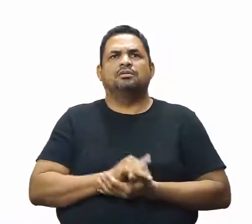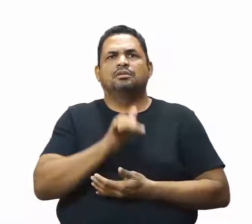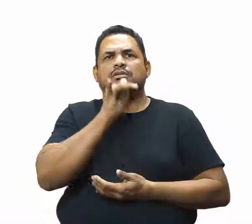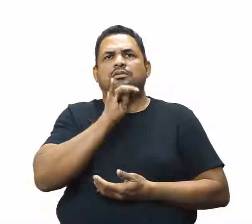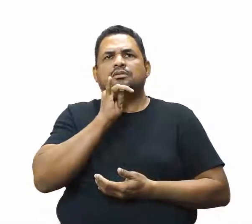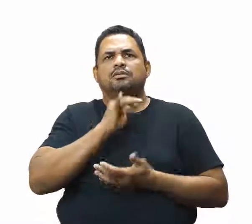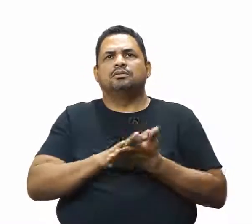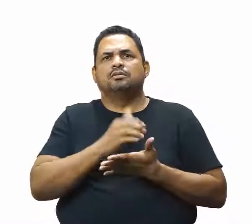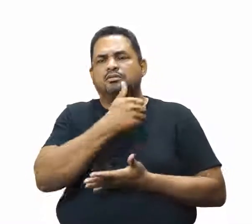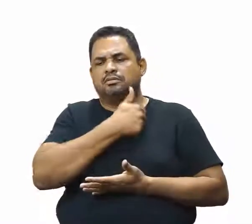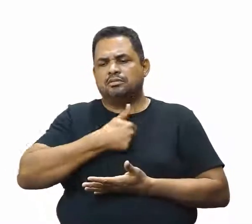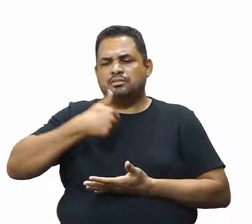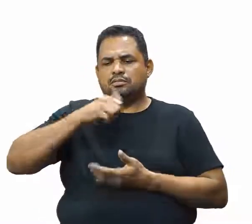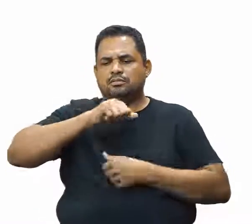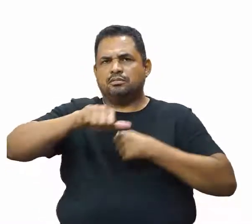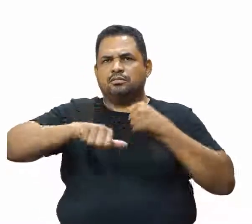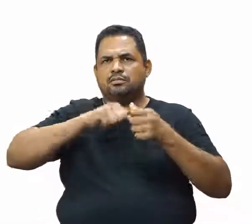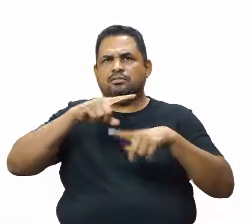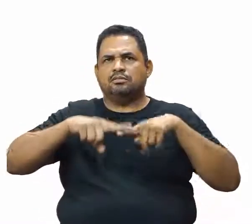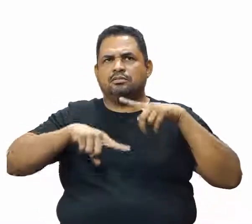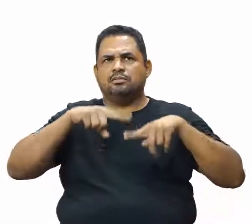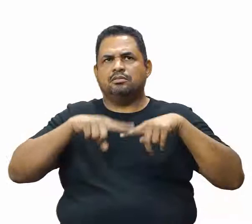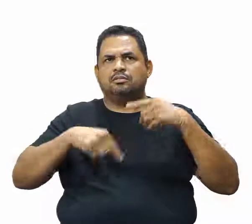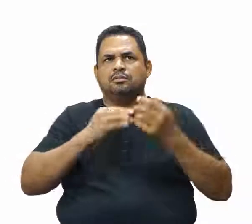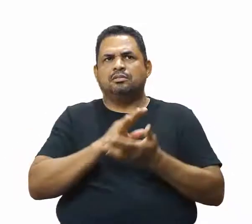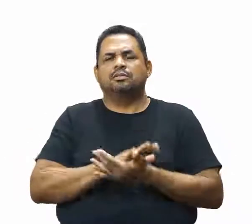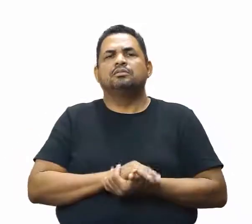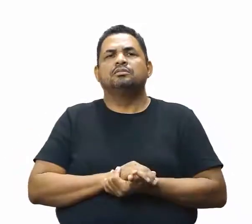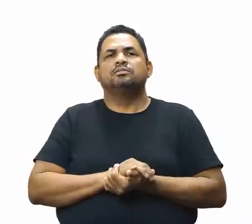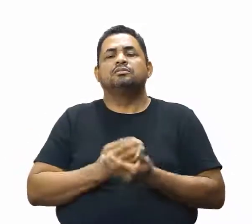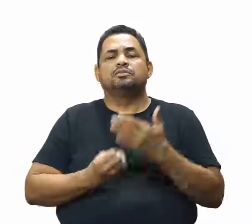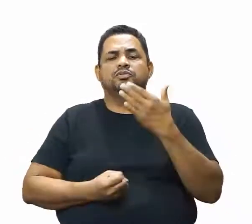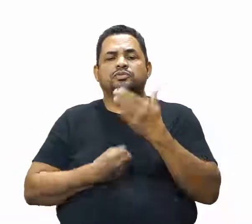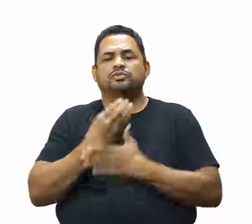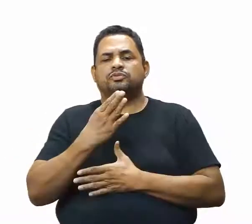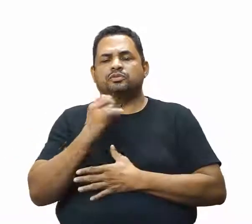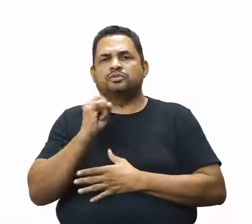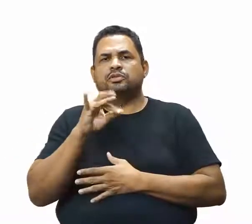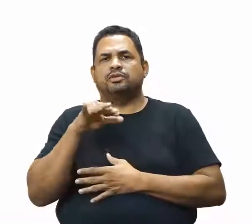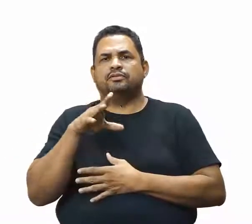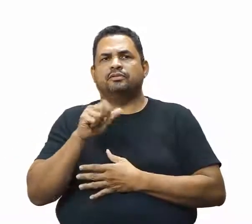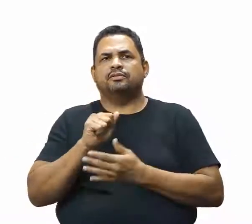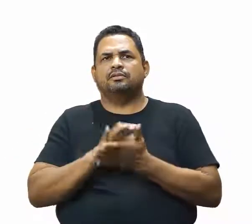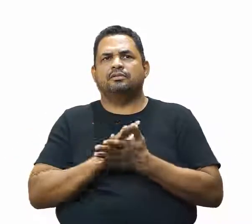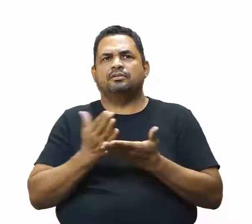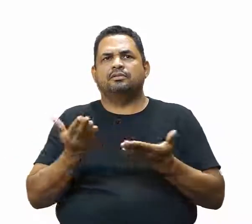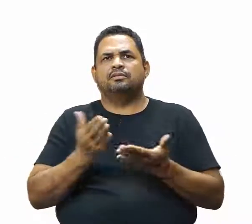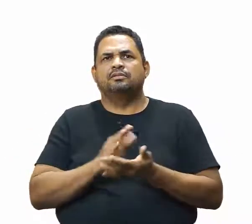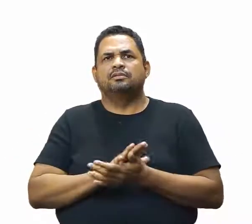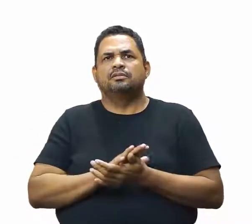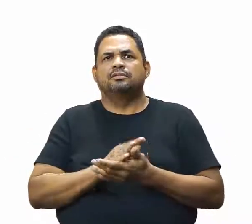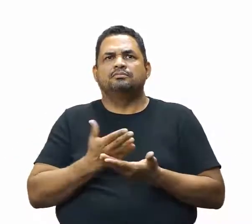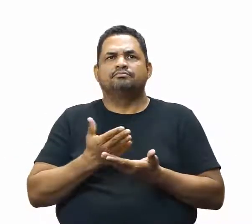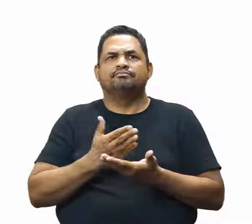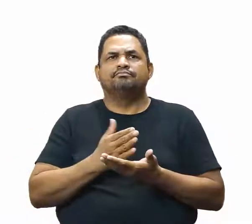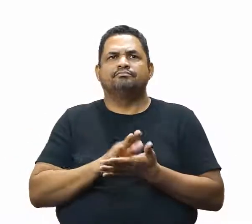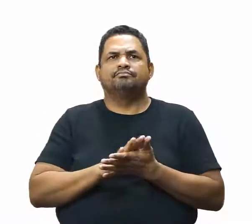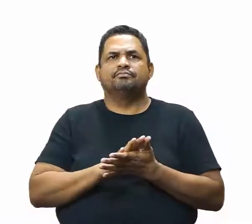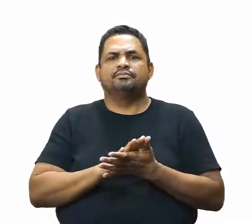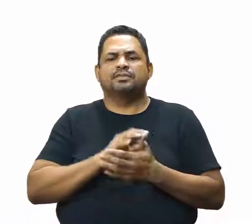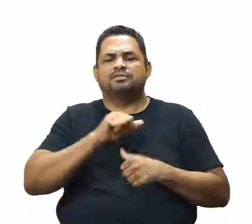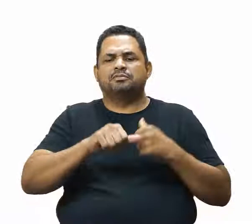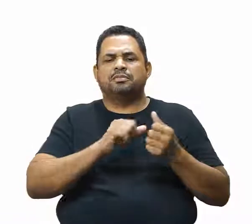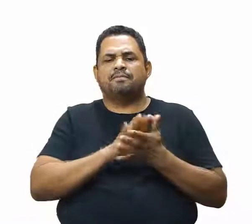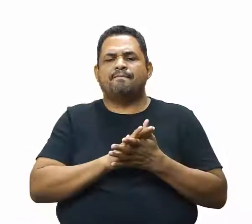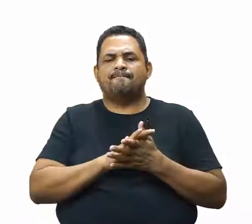Exemplo do beneficiamento é transformar o produto, né, que advém do sistema SAFs, transformando de matéria